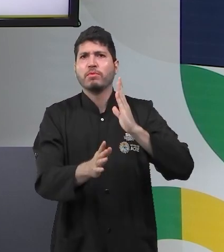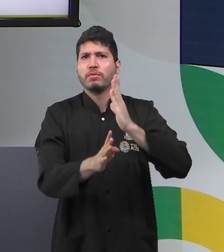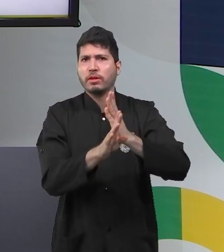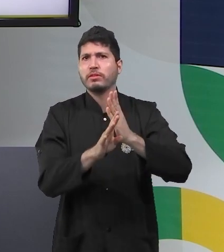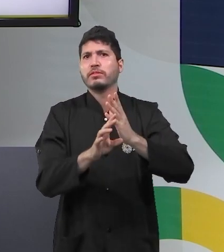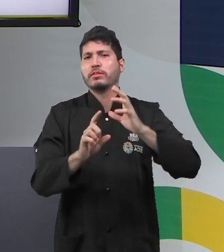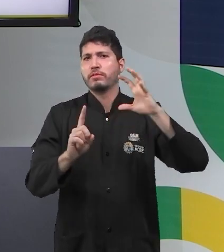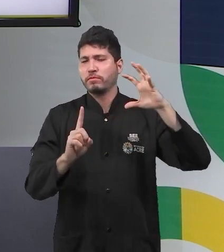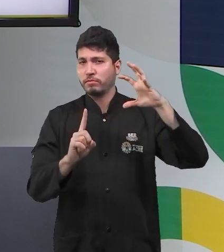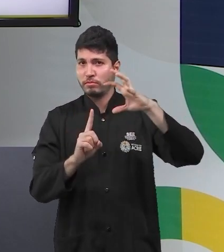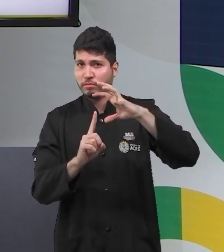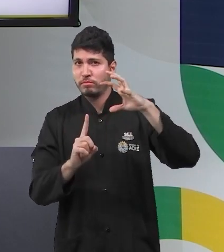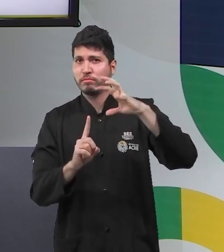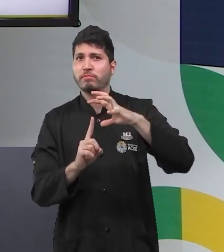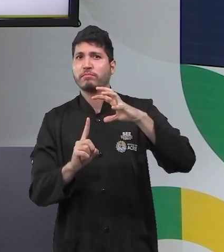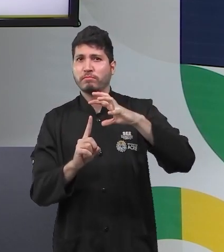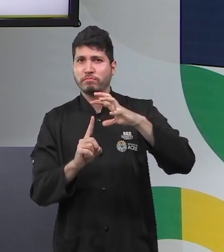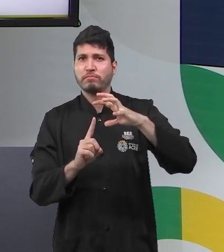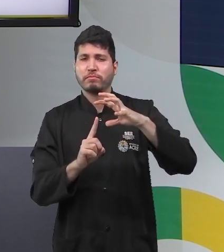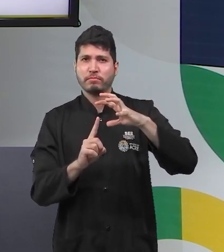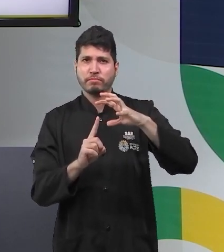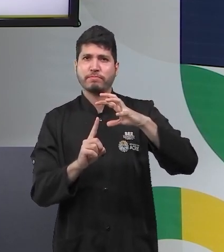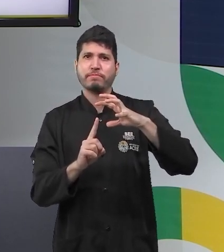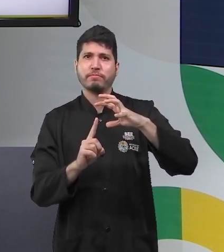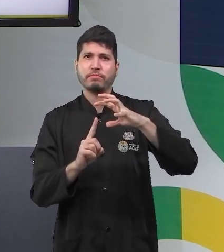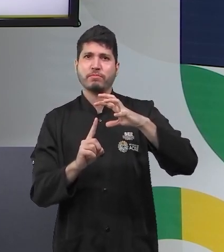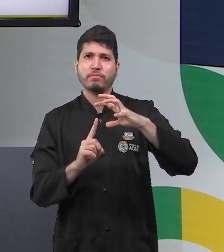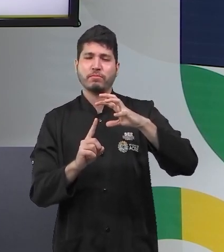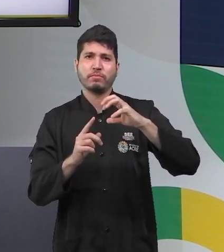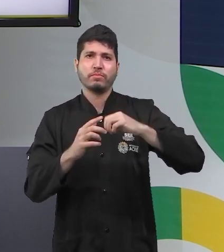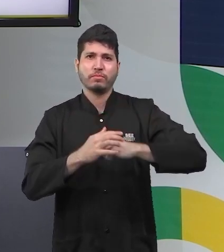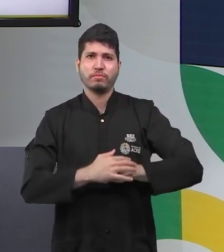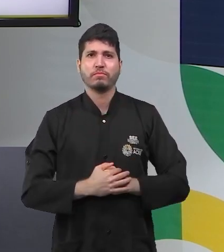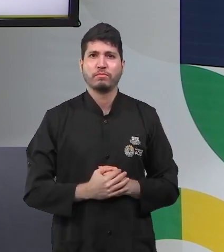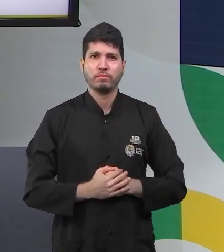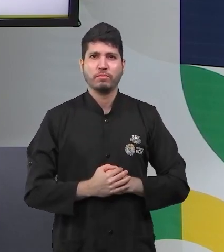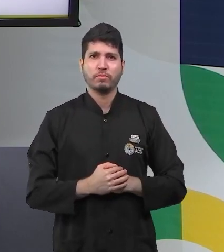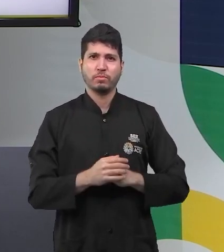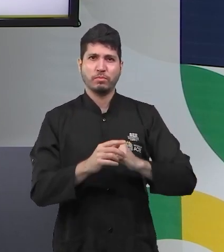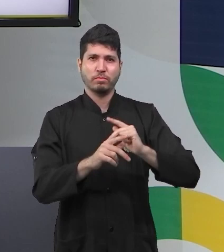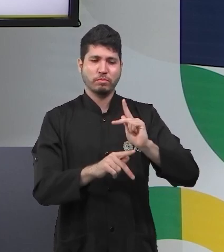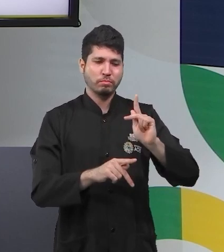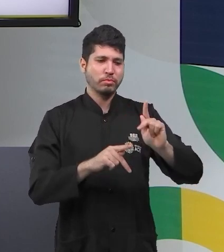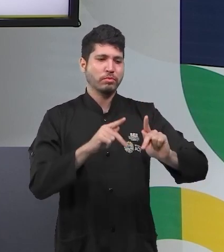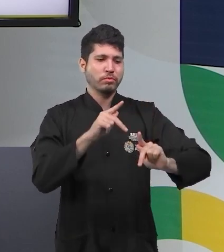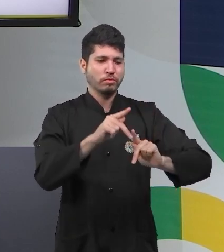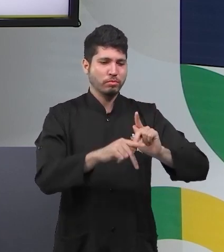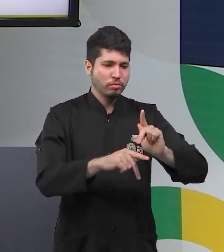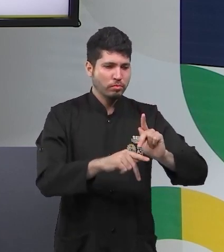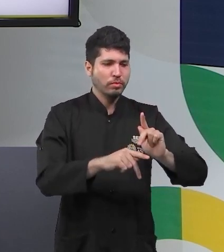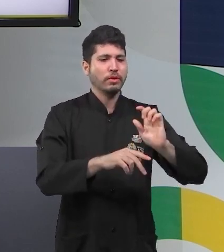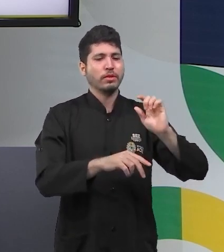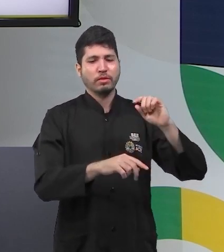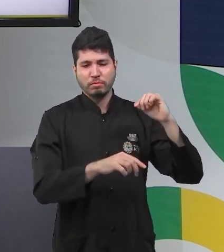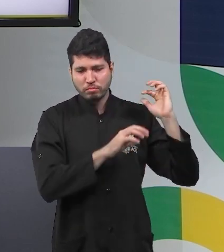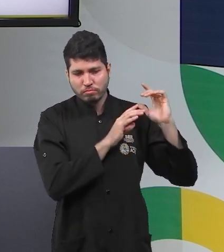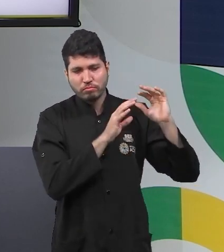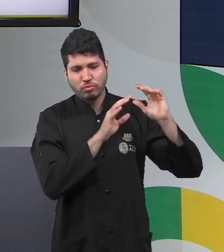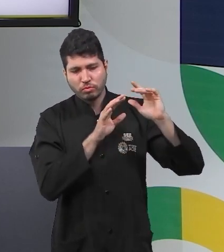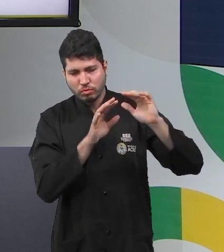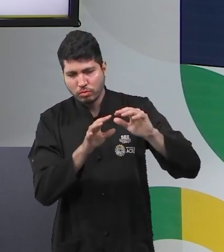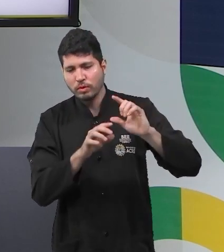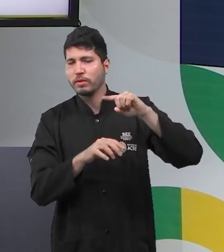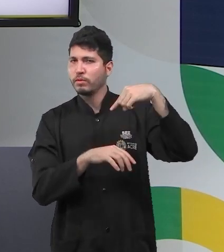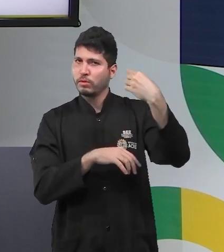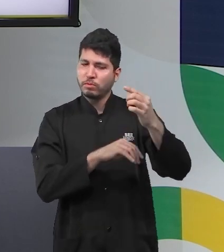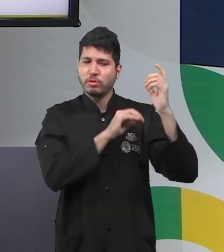faz entender quem somos, parte de um olhar de um povo que subjuga outros, nós acabamos tendo